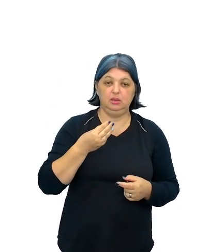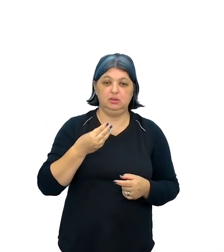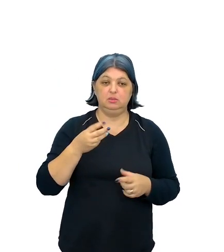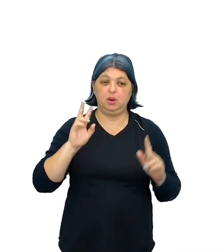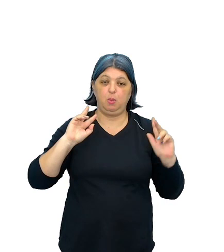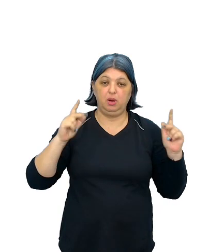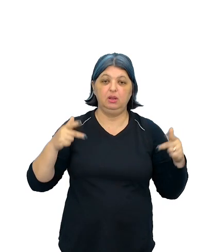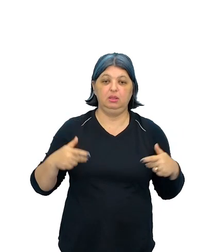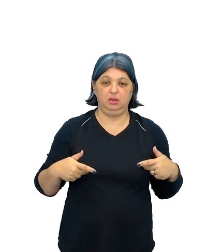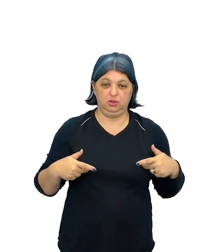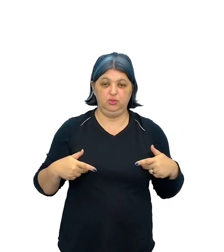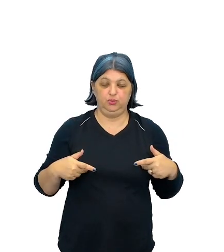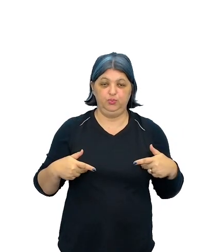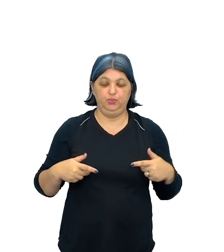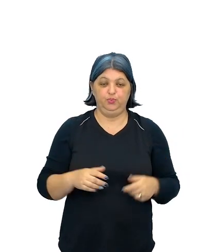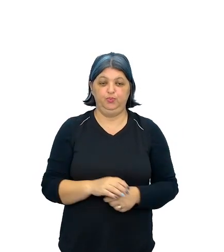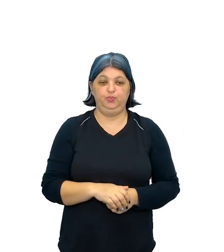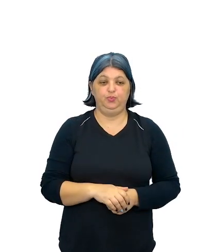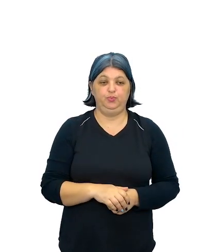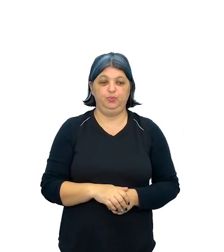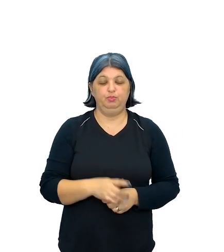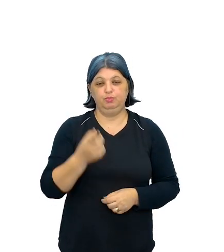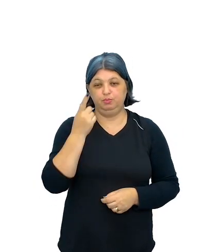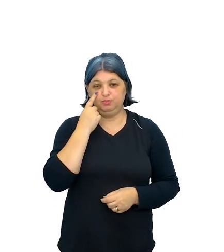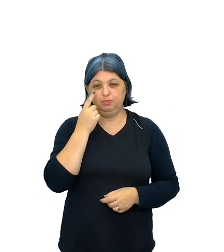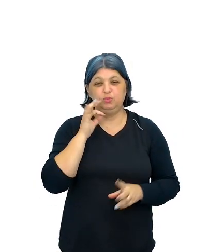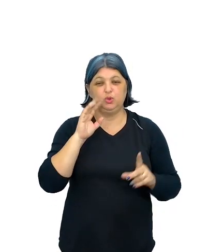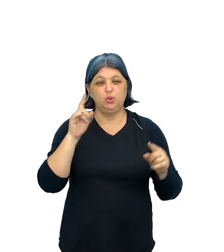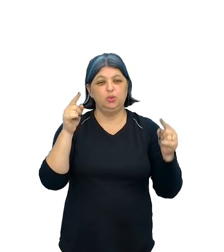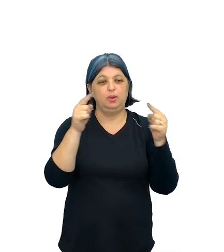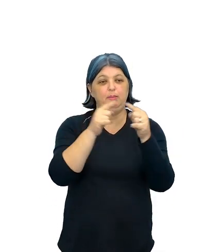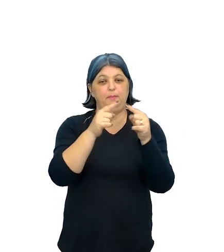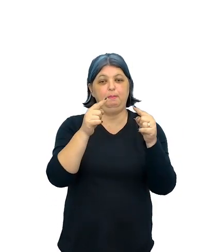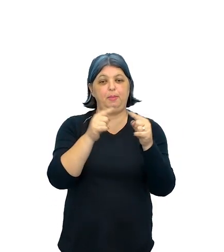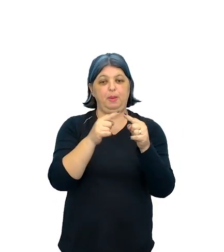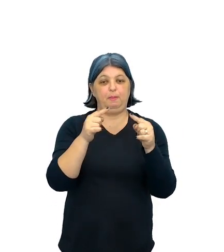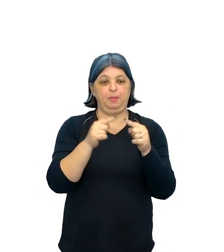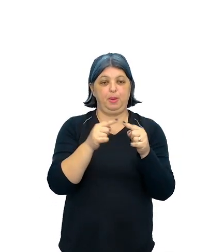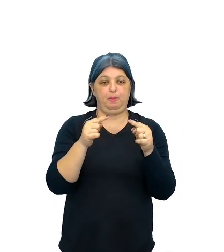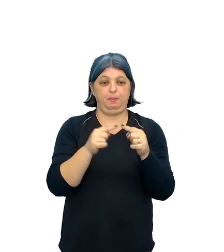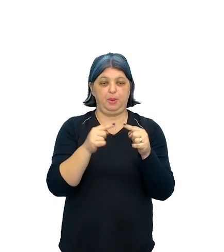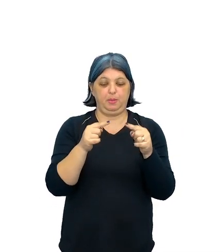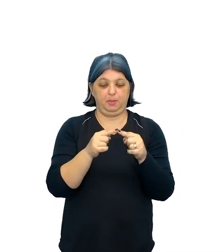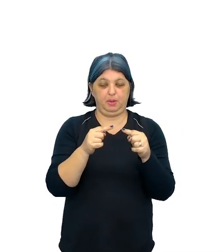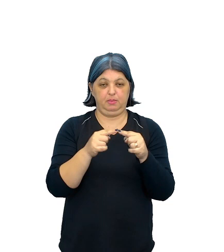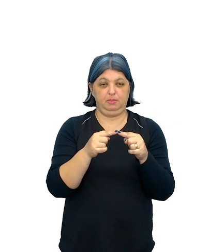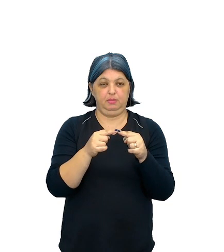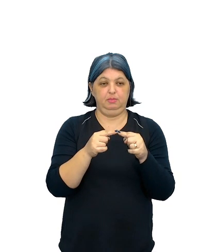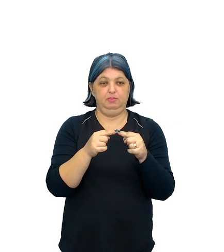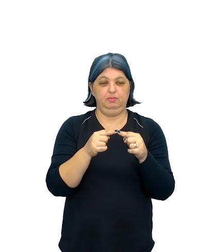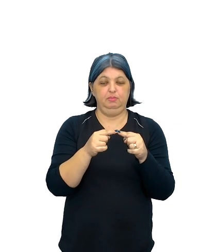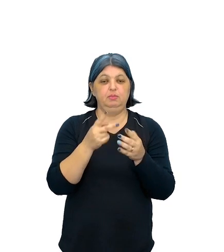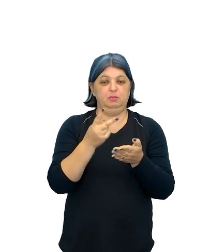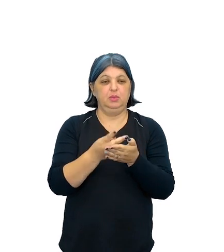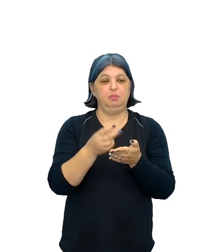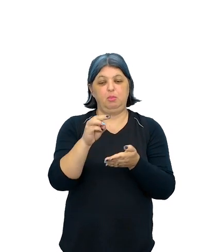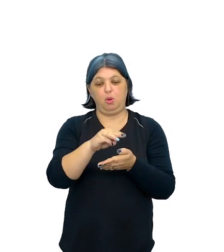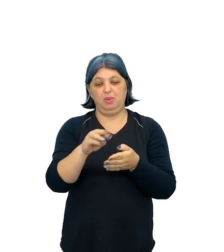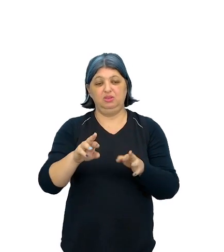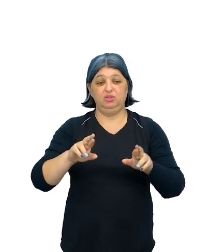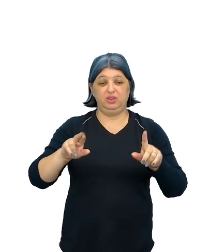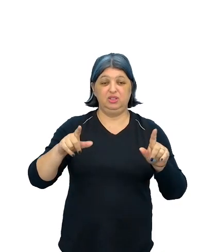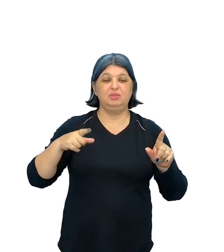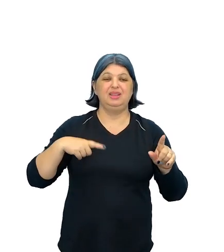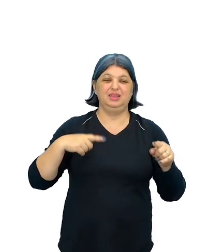abelhas para a humanidade. Então, veja que todos esses, apesar de serem momentos diferentes, eles